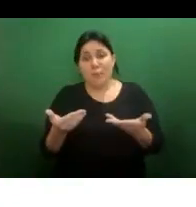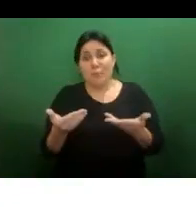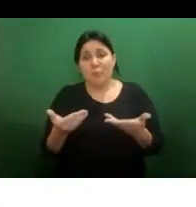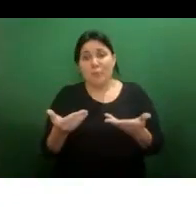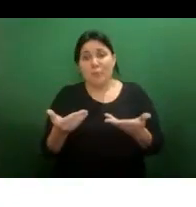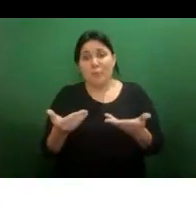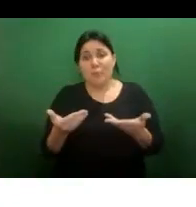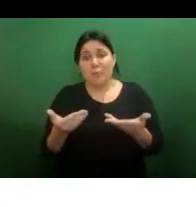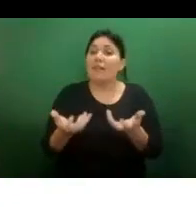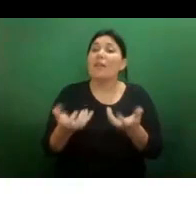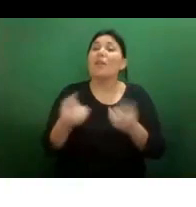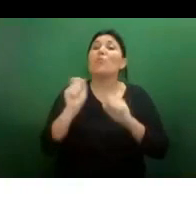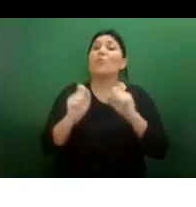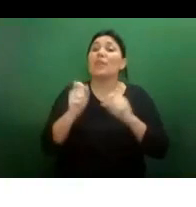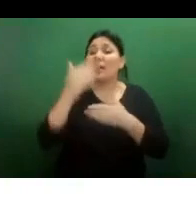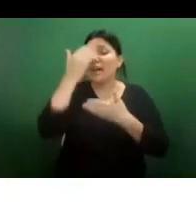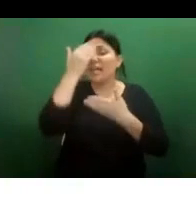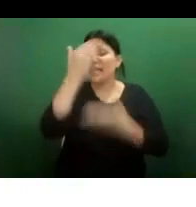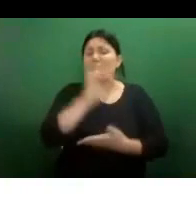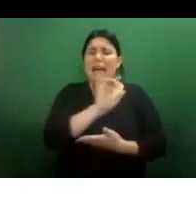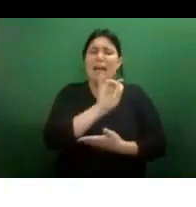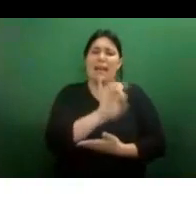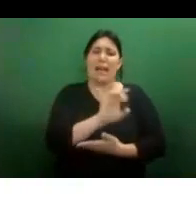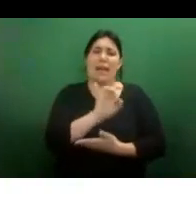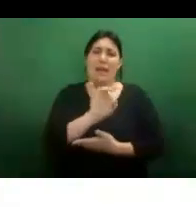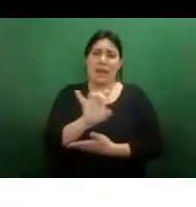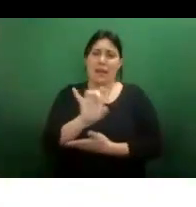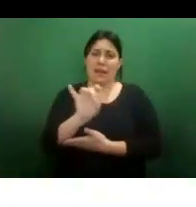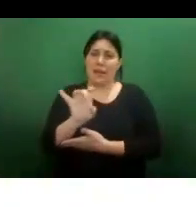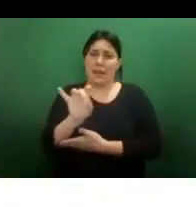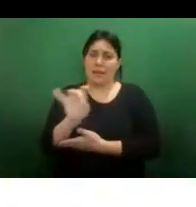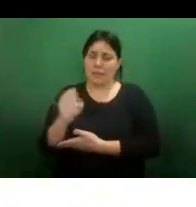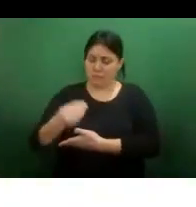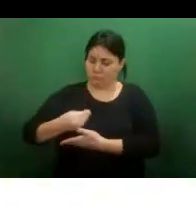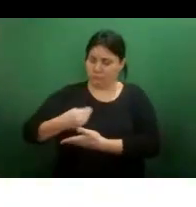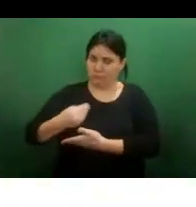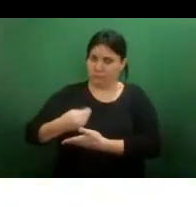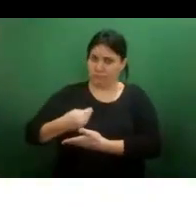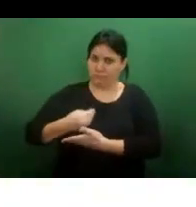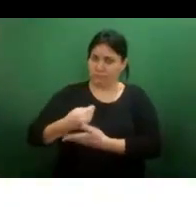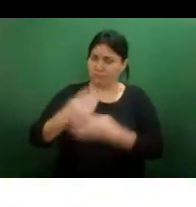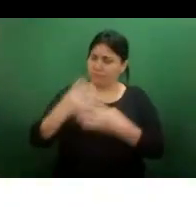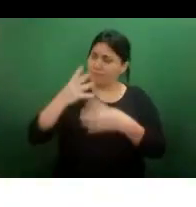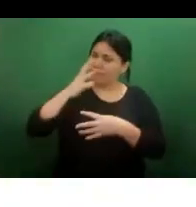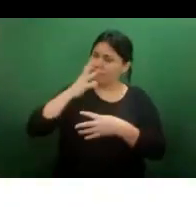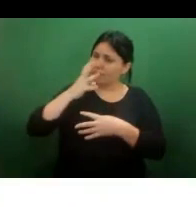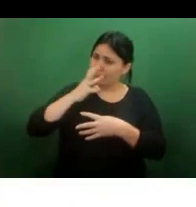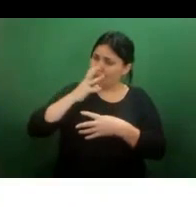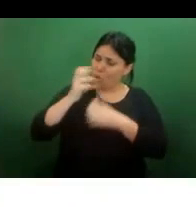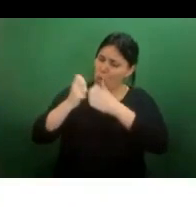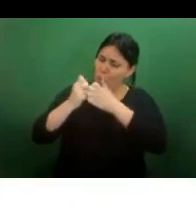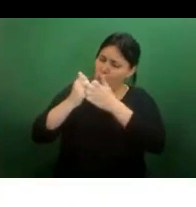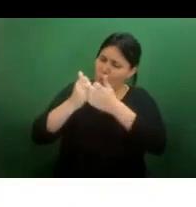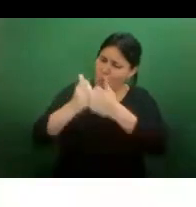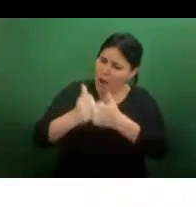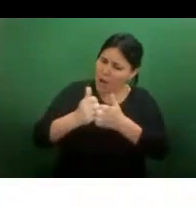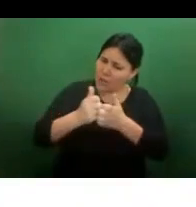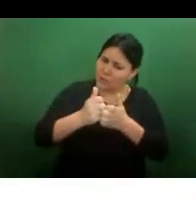quero agradecer a cada um de vocês que estão aqui do outro lado da tela, nos acompanhando